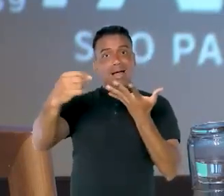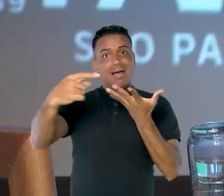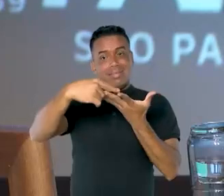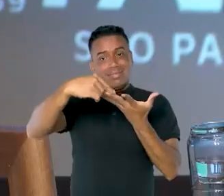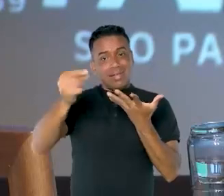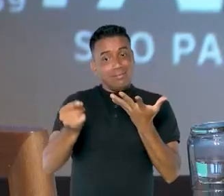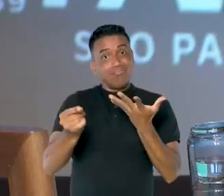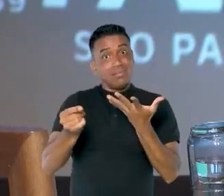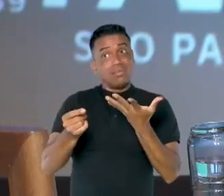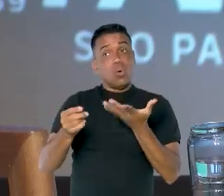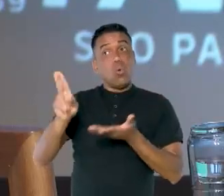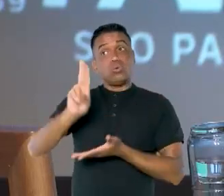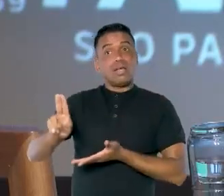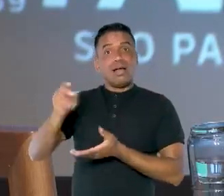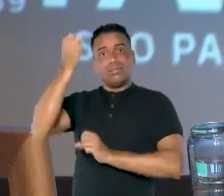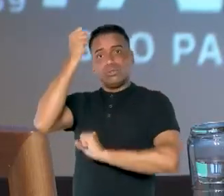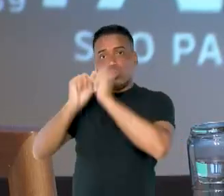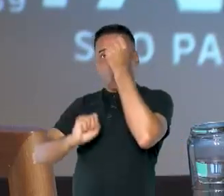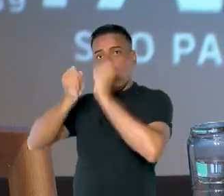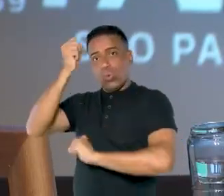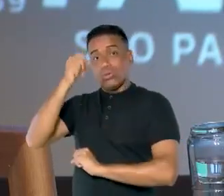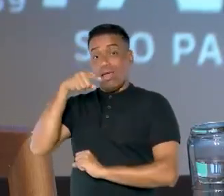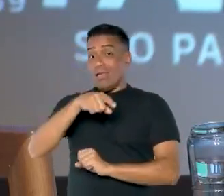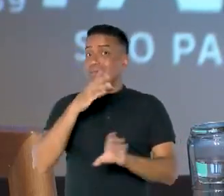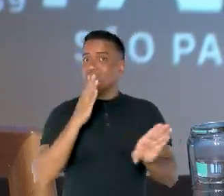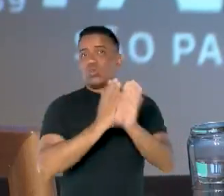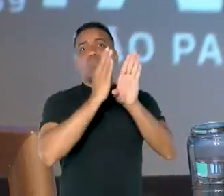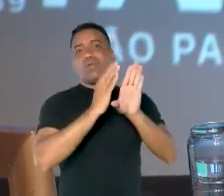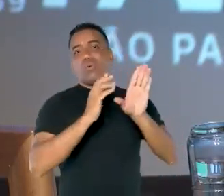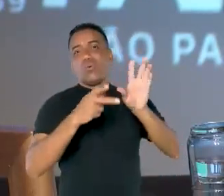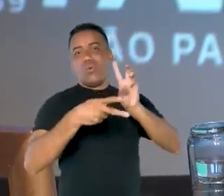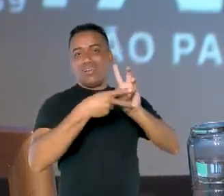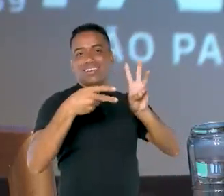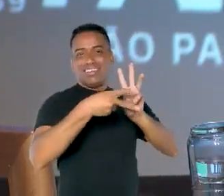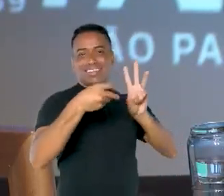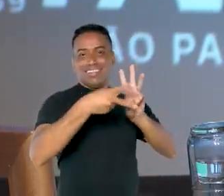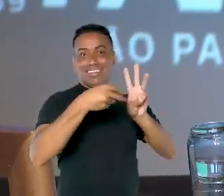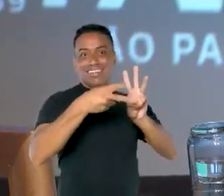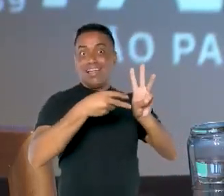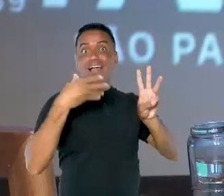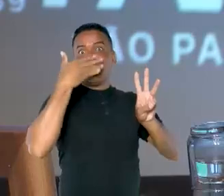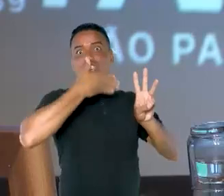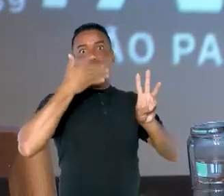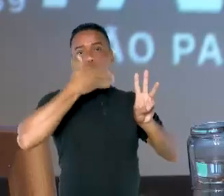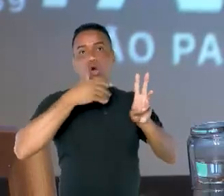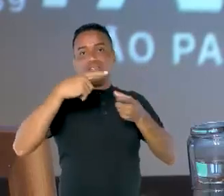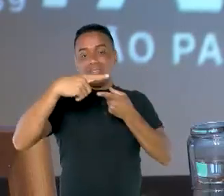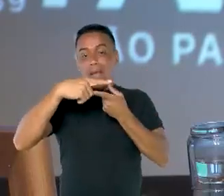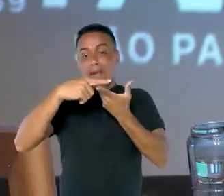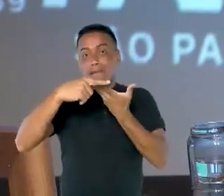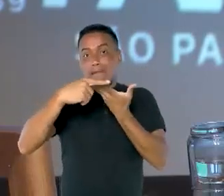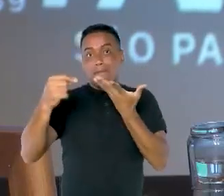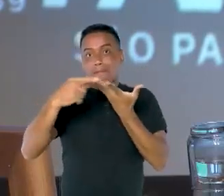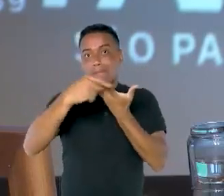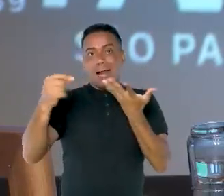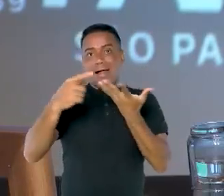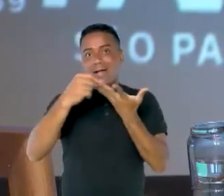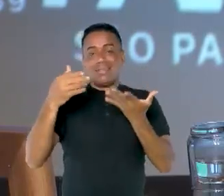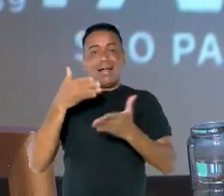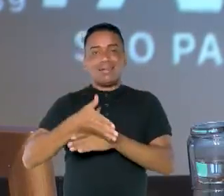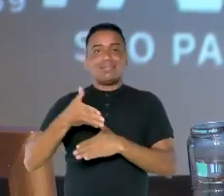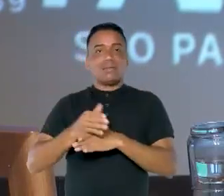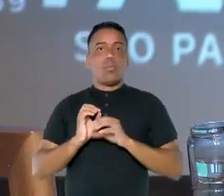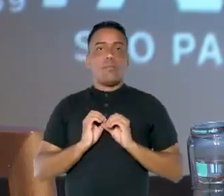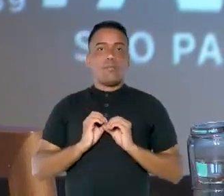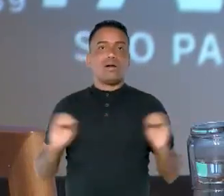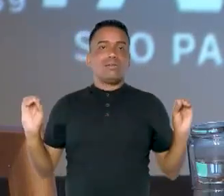ser usada industrialmente, e eles que descobriram a função adoçante dessa planta não têm mais